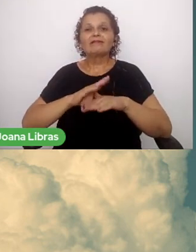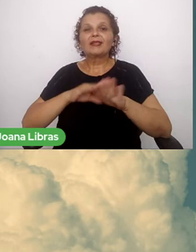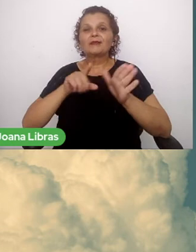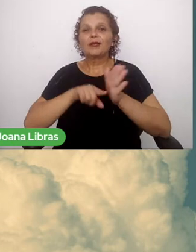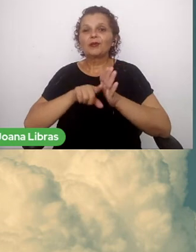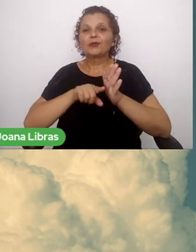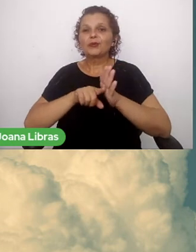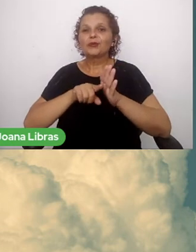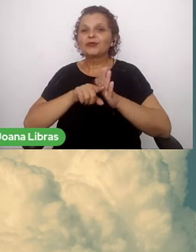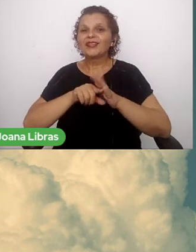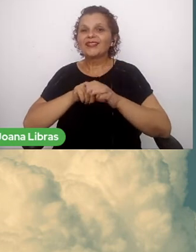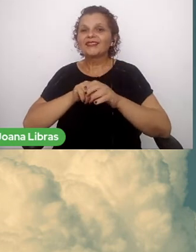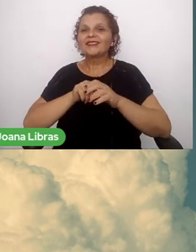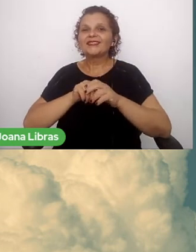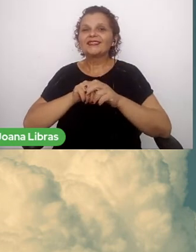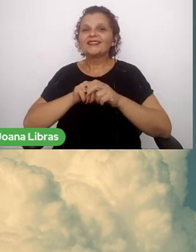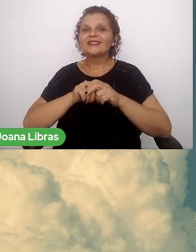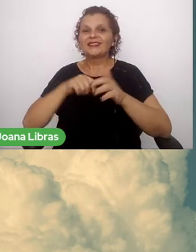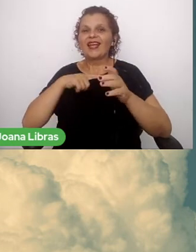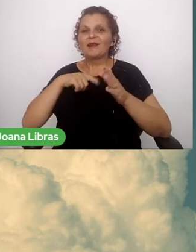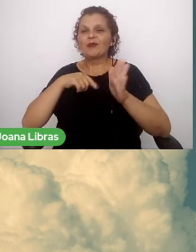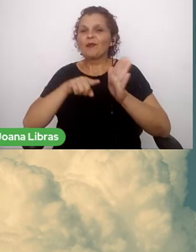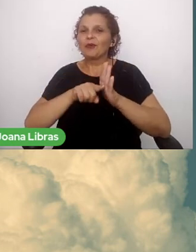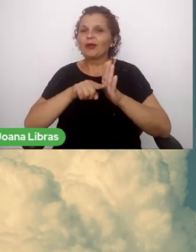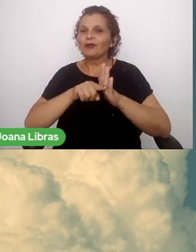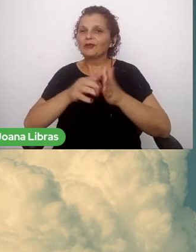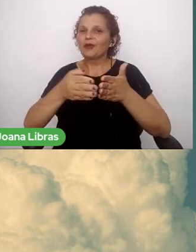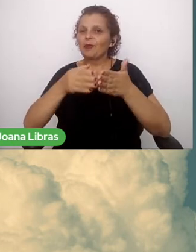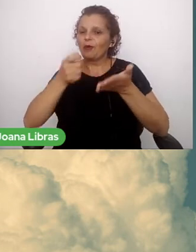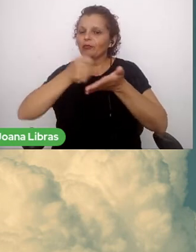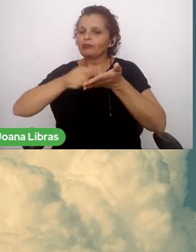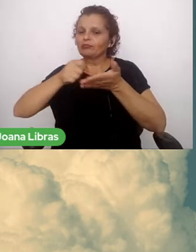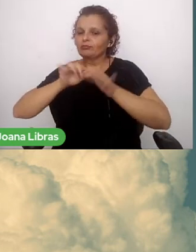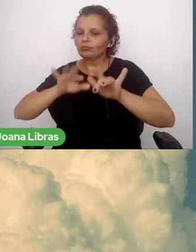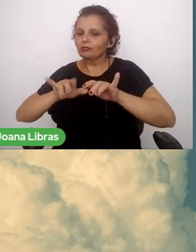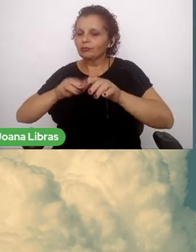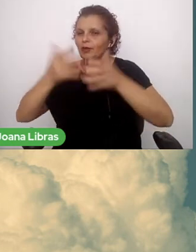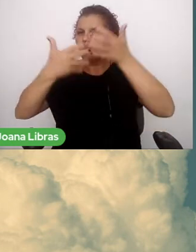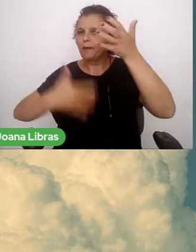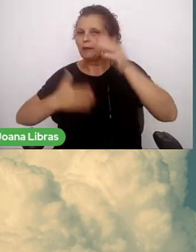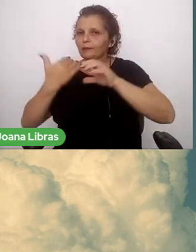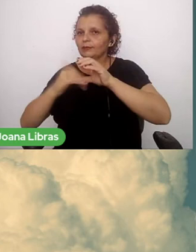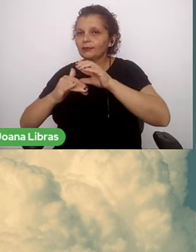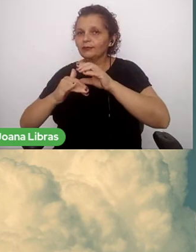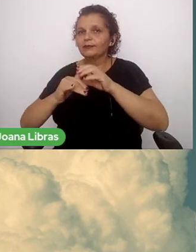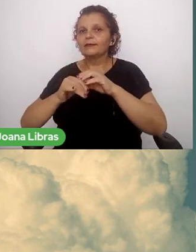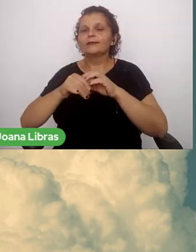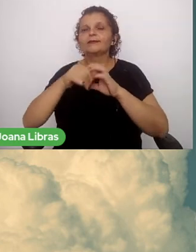Mais alguma pergunta, gente? Por favor, escrevam.